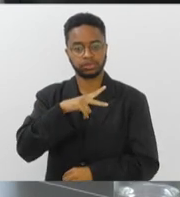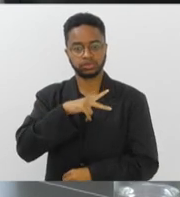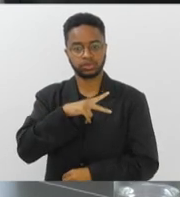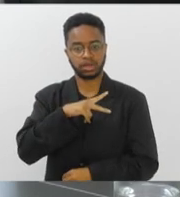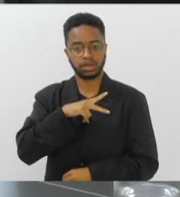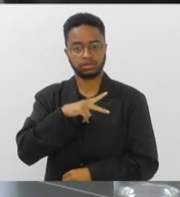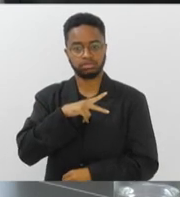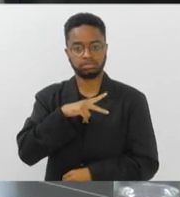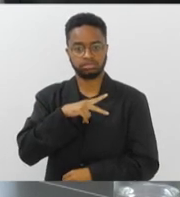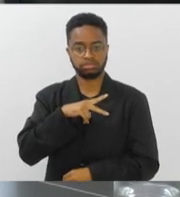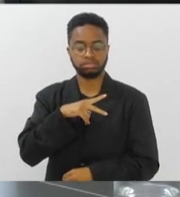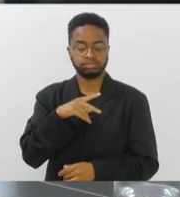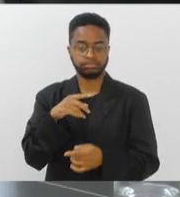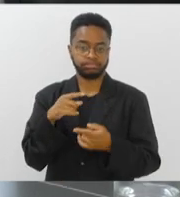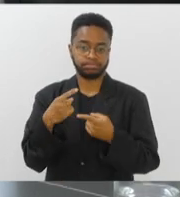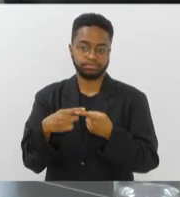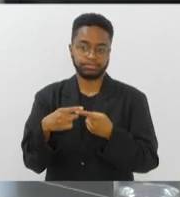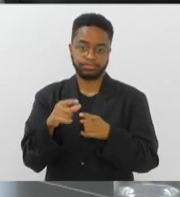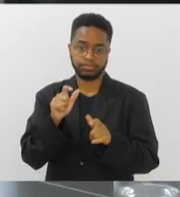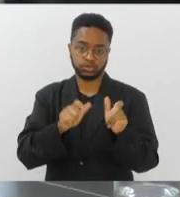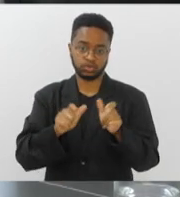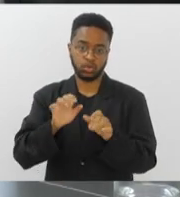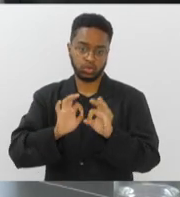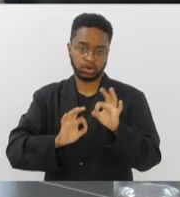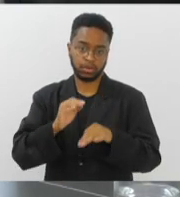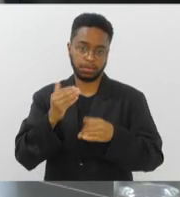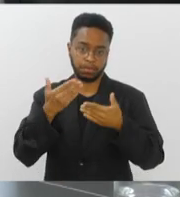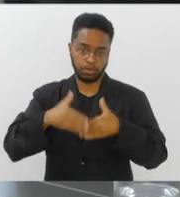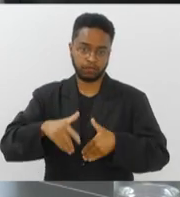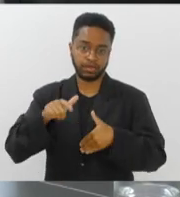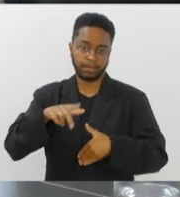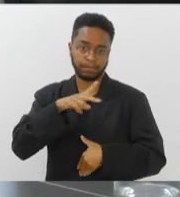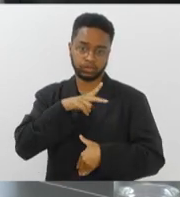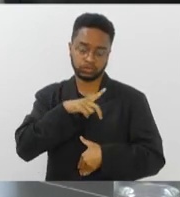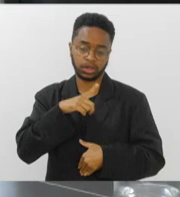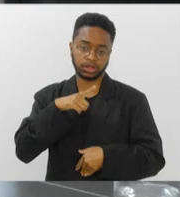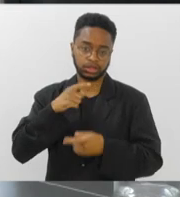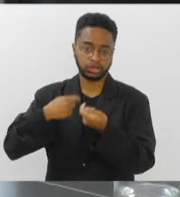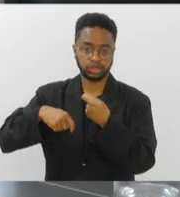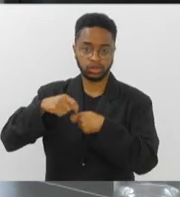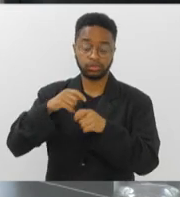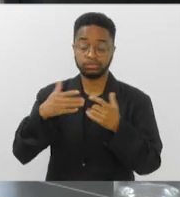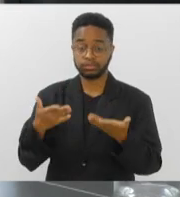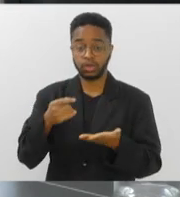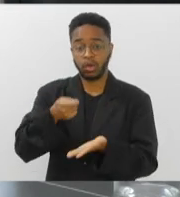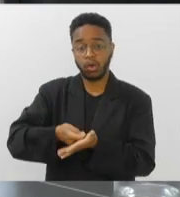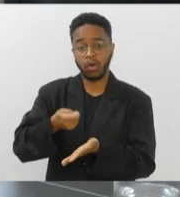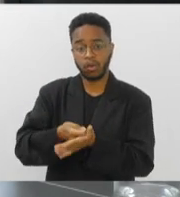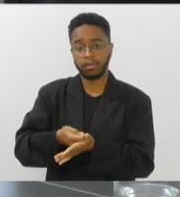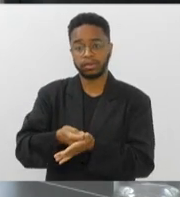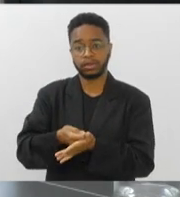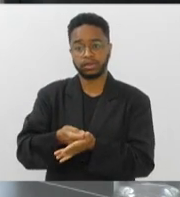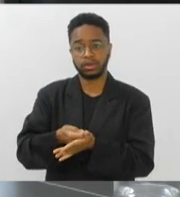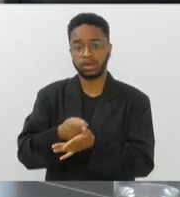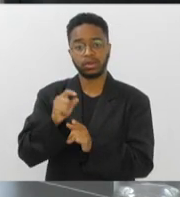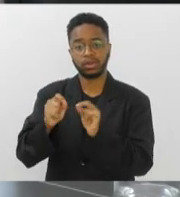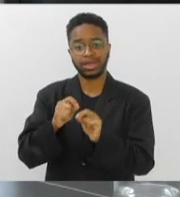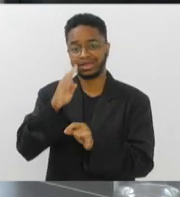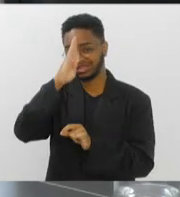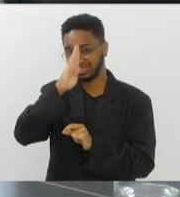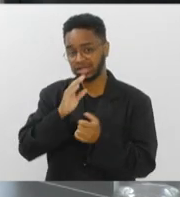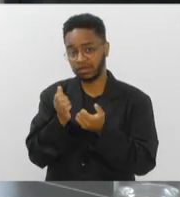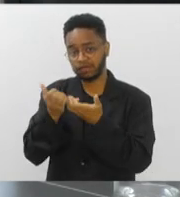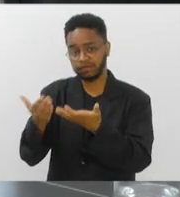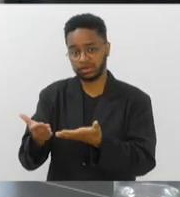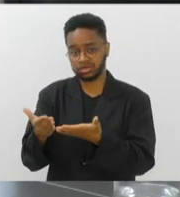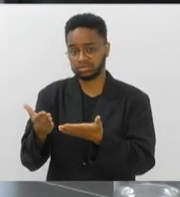Na verdade, os organizadores de prova são todos privados, que têm aquilo como um negócio. E aí impõe uma obrigatoriedade de gratuidade para o